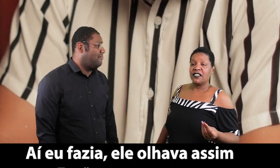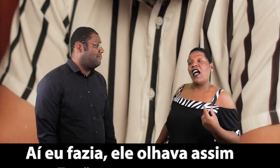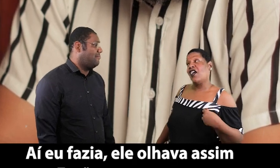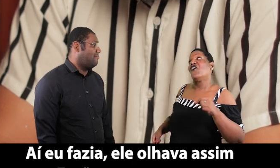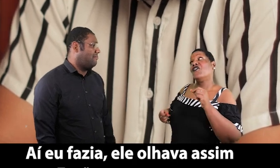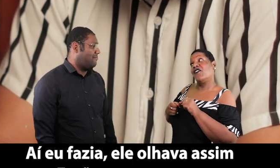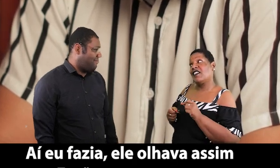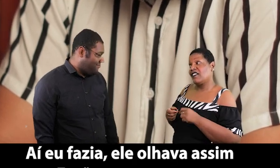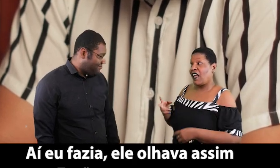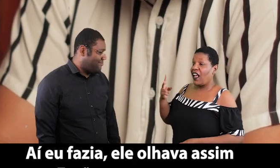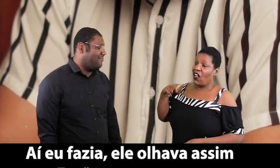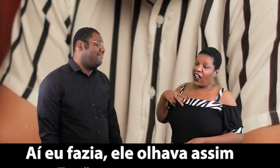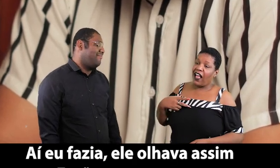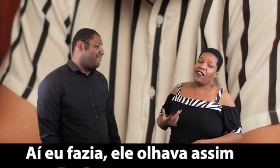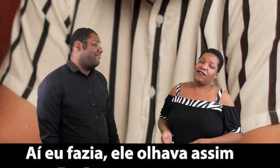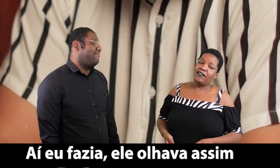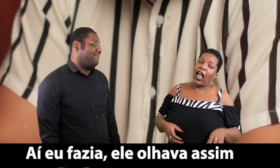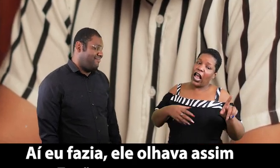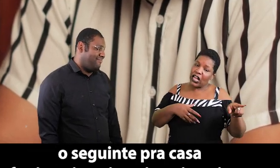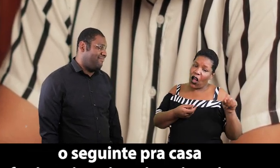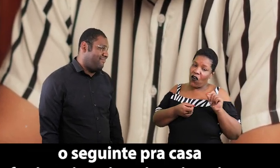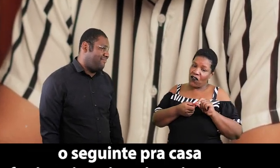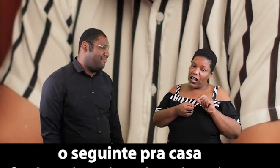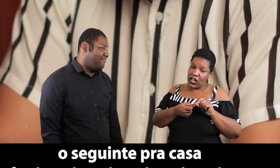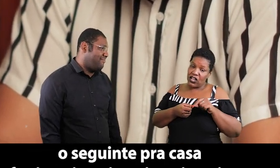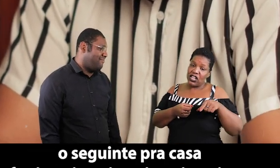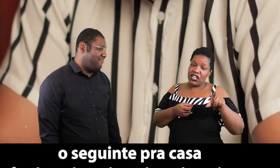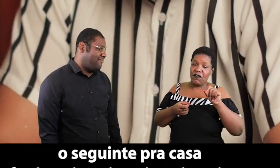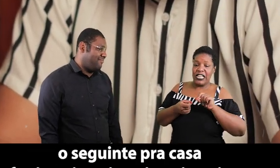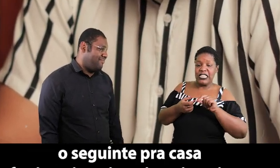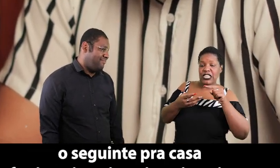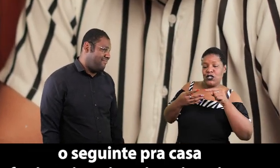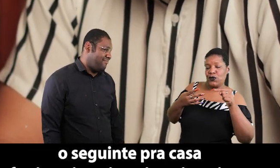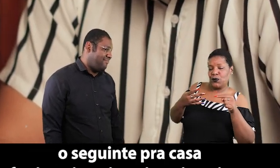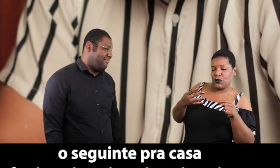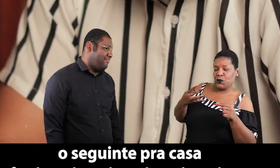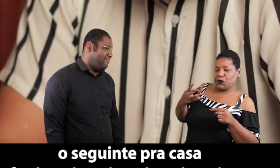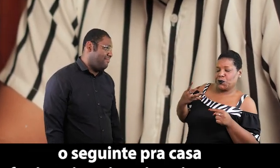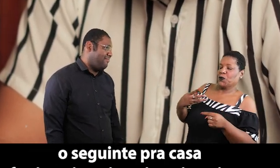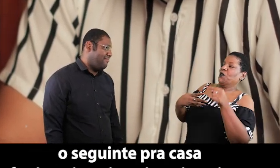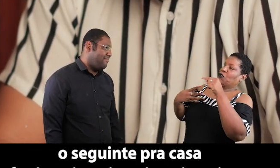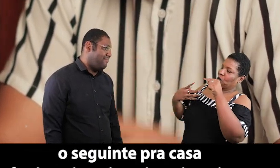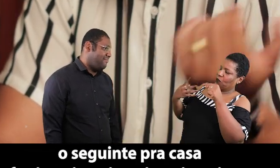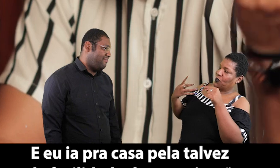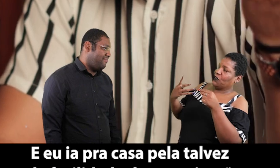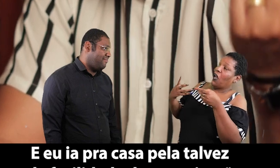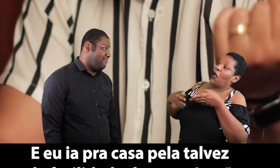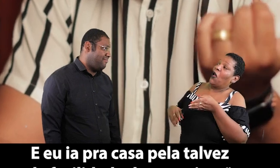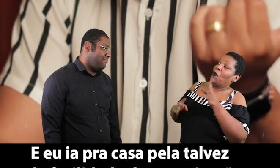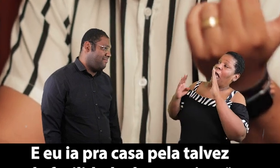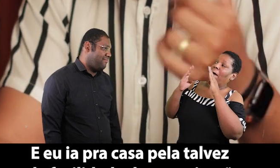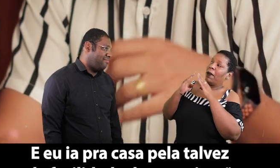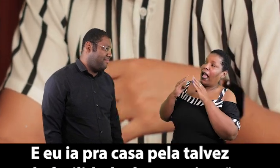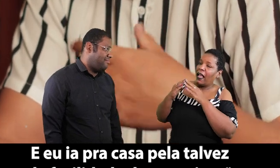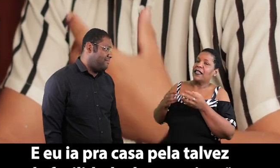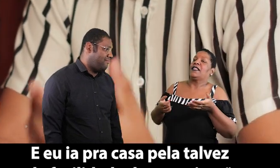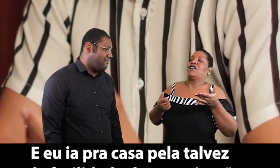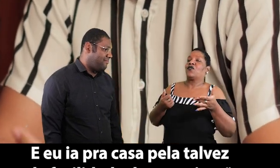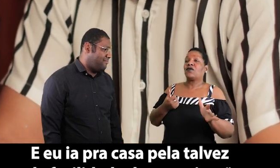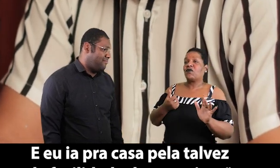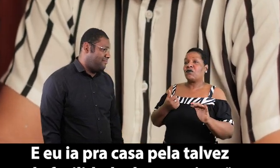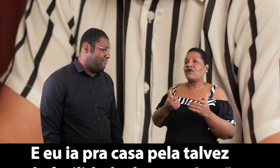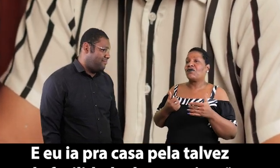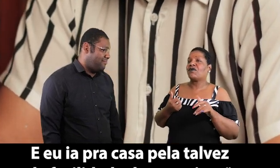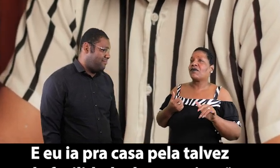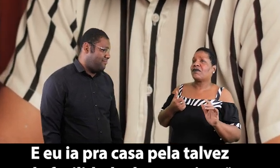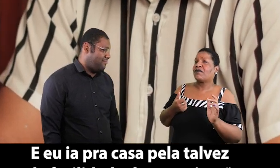Aí eu fazia, ele olhava assim, então tá, então eu vou te passar o seguinte, pra casa faz isso, isso, isso, isso, isso e isso. E eu ia pra casa. E